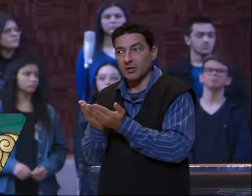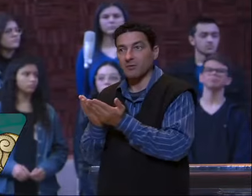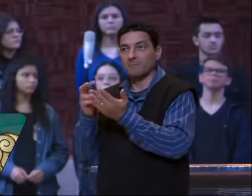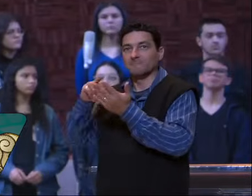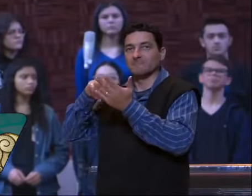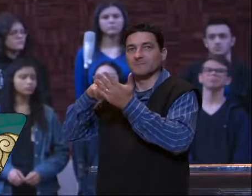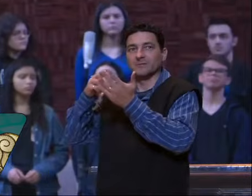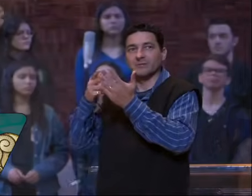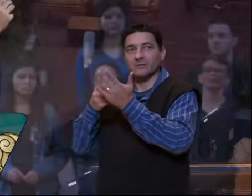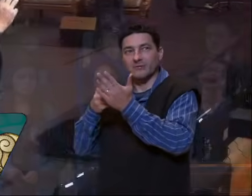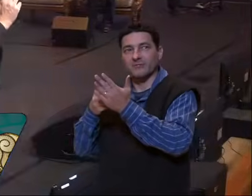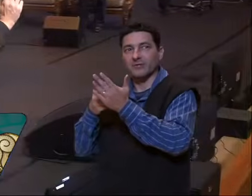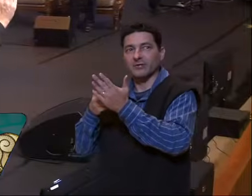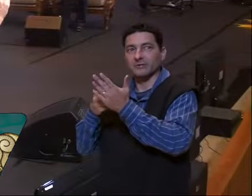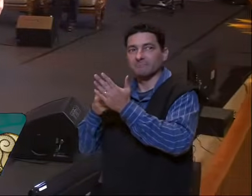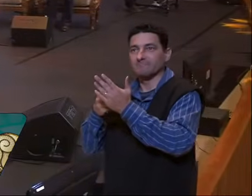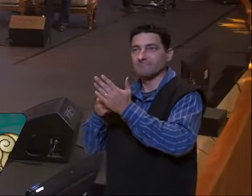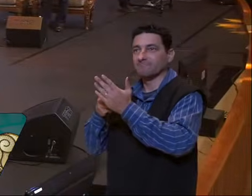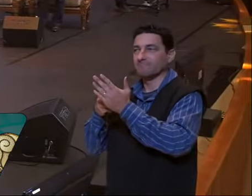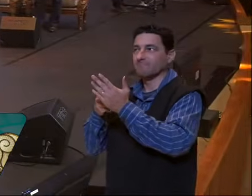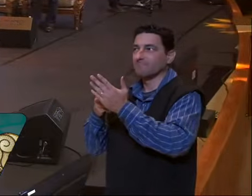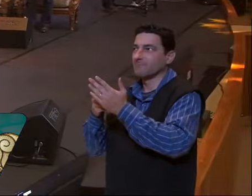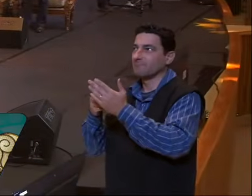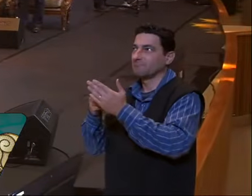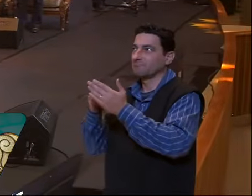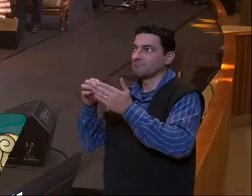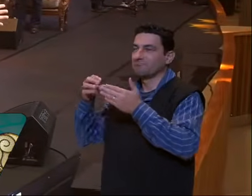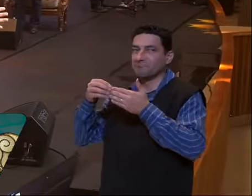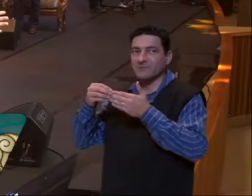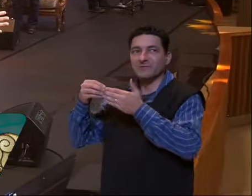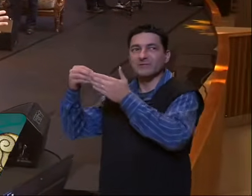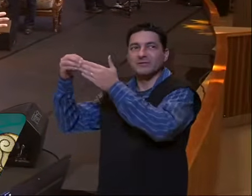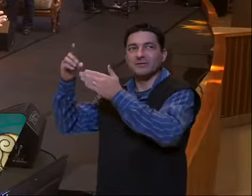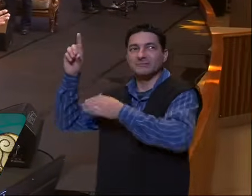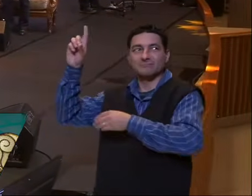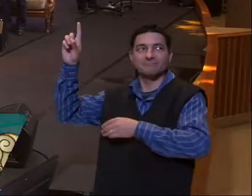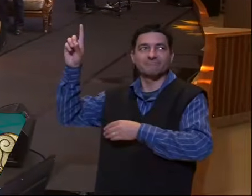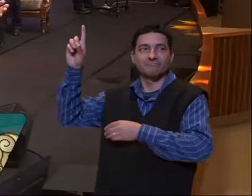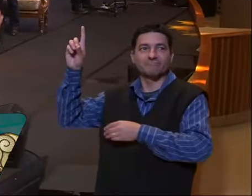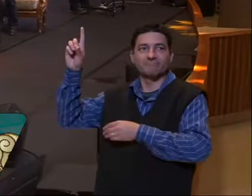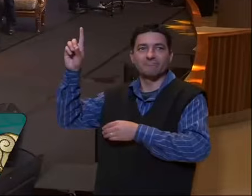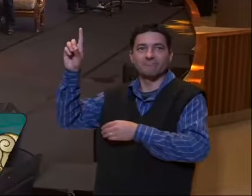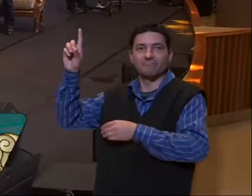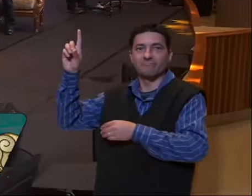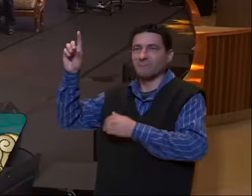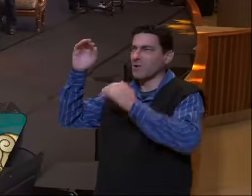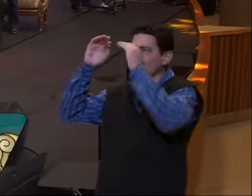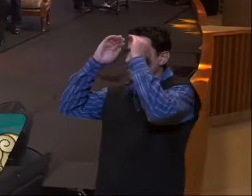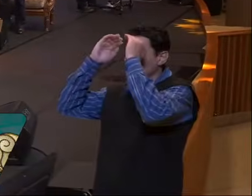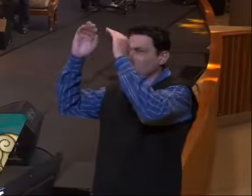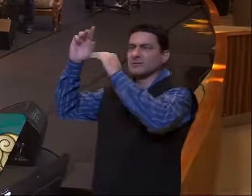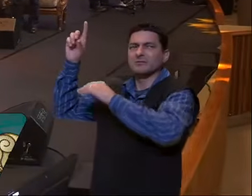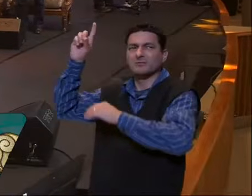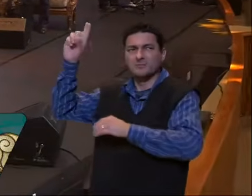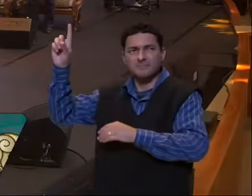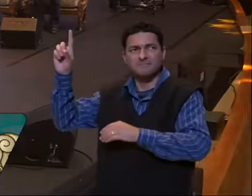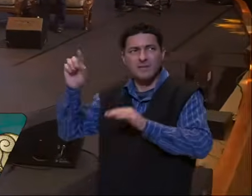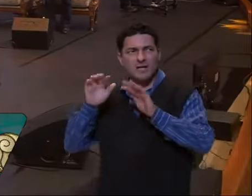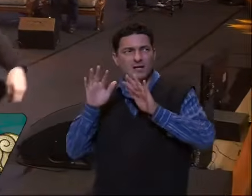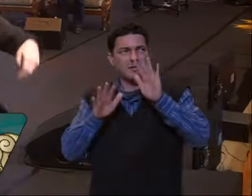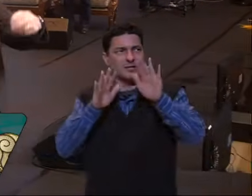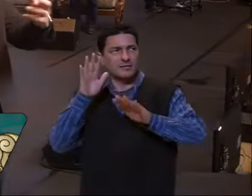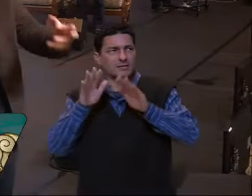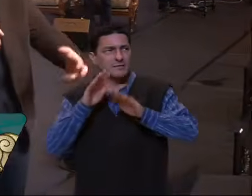E tem pessoas que estão perdendo bênçãos espirituais, porque não estão em Cristo Jesus. E